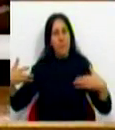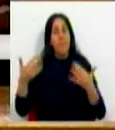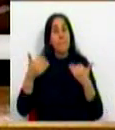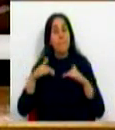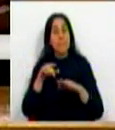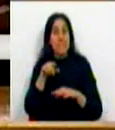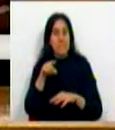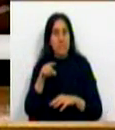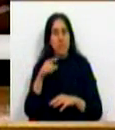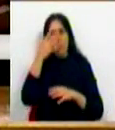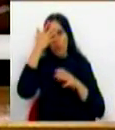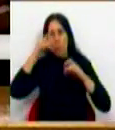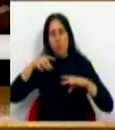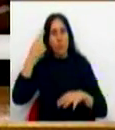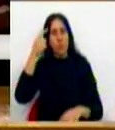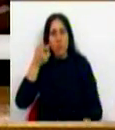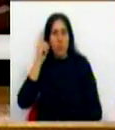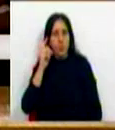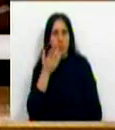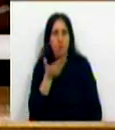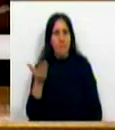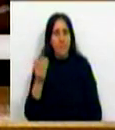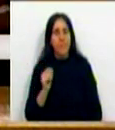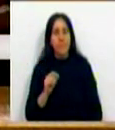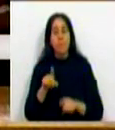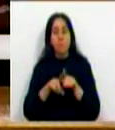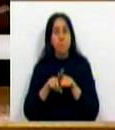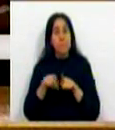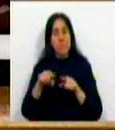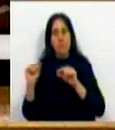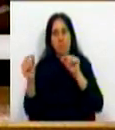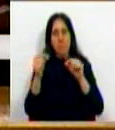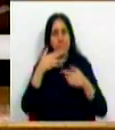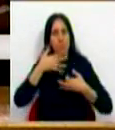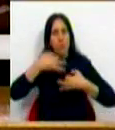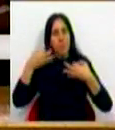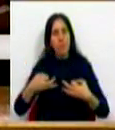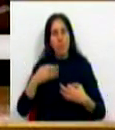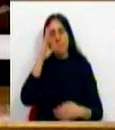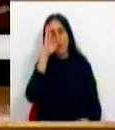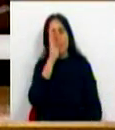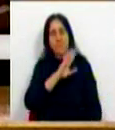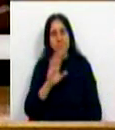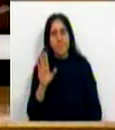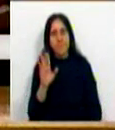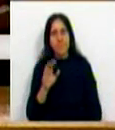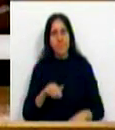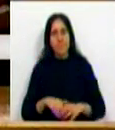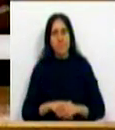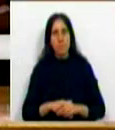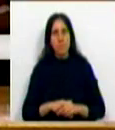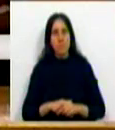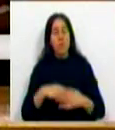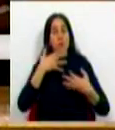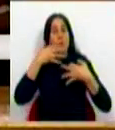esta não é a única conclusão que podemos retirar. Politicamente, este debate confirmou o que já se esperaria.